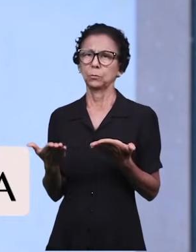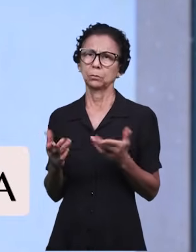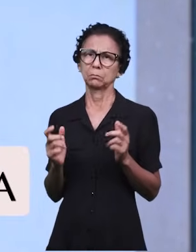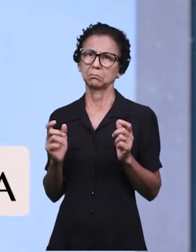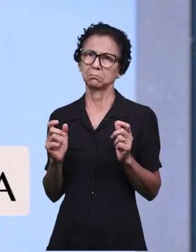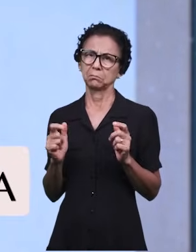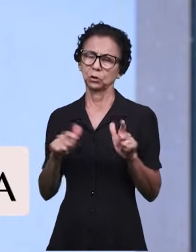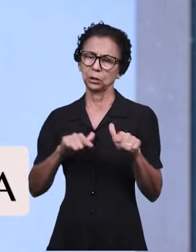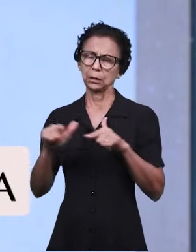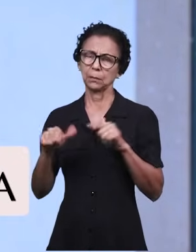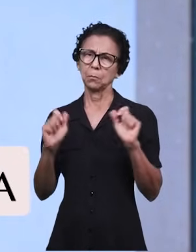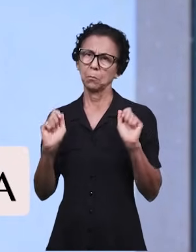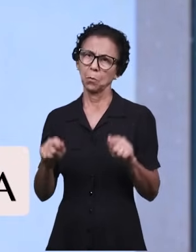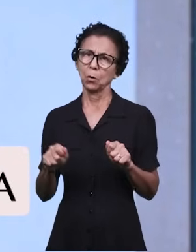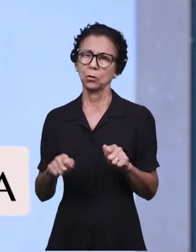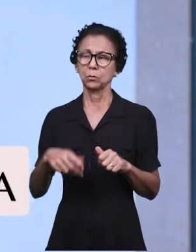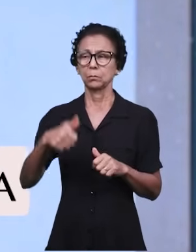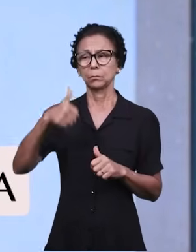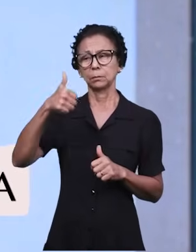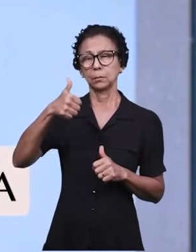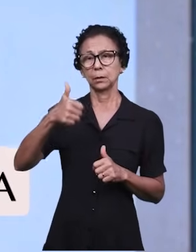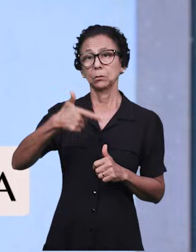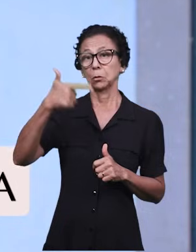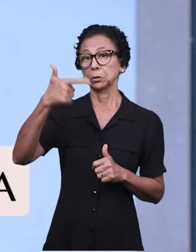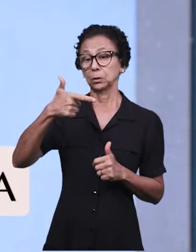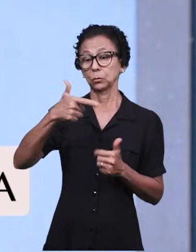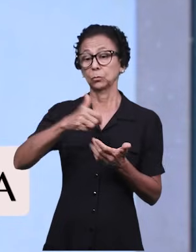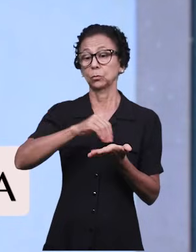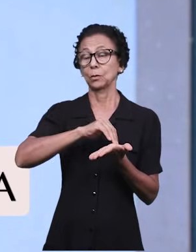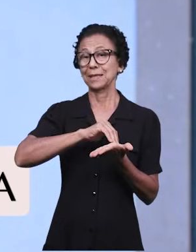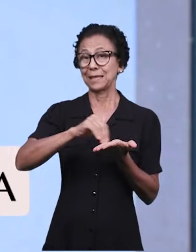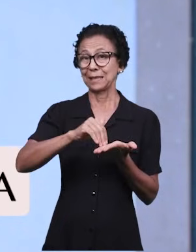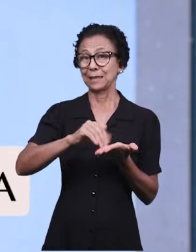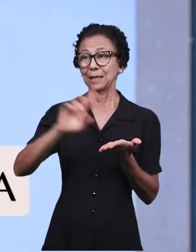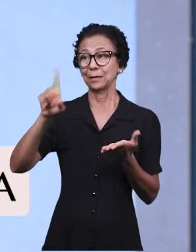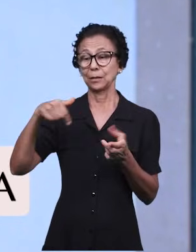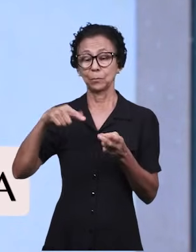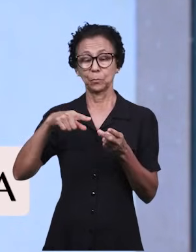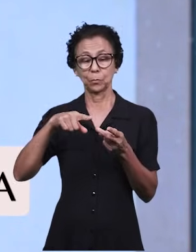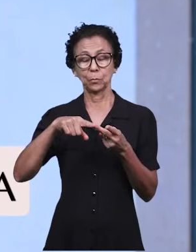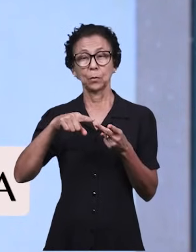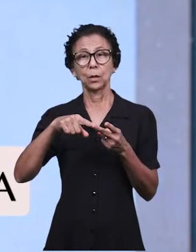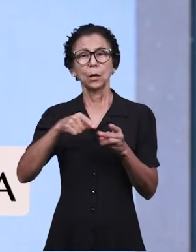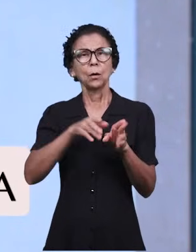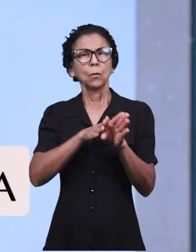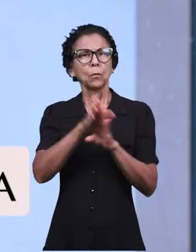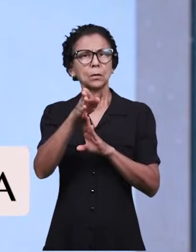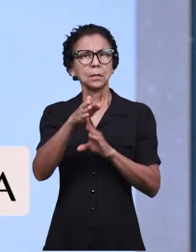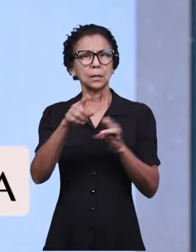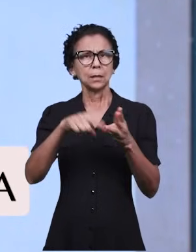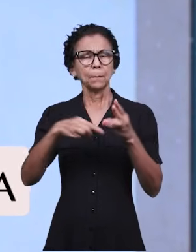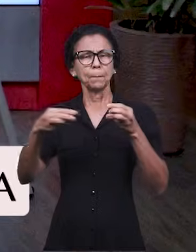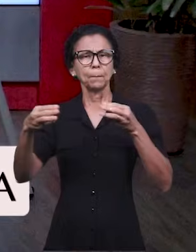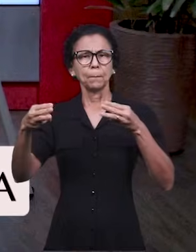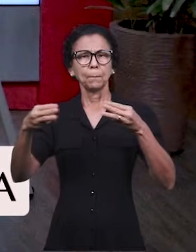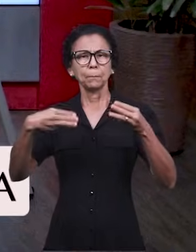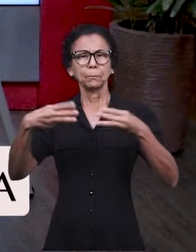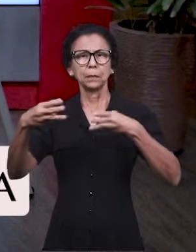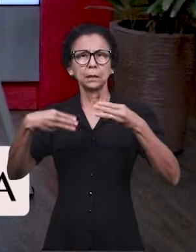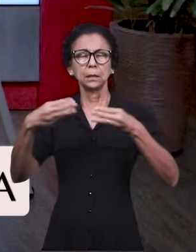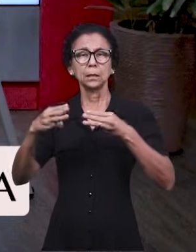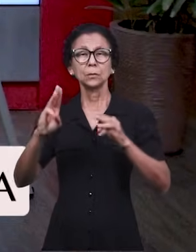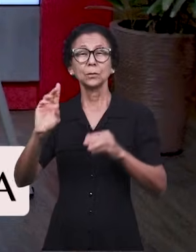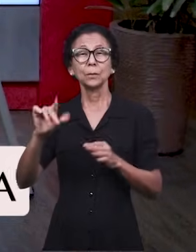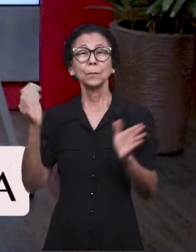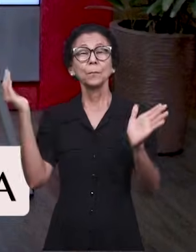secretário, primeiro secretário, depois disso a conselheiro, ministro e, finalmente,